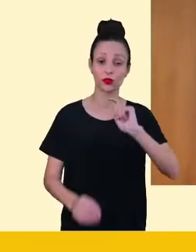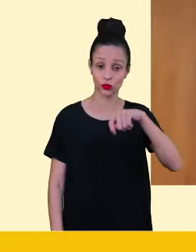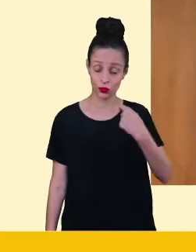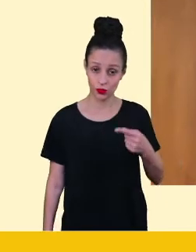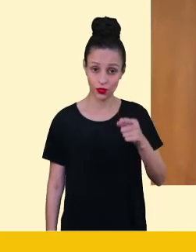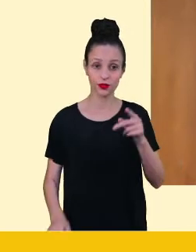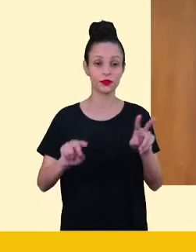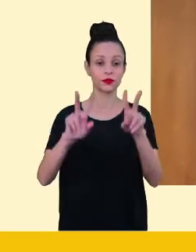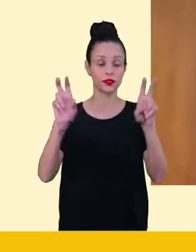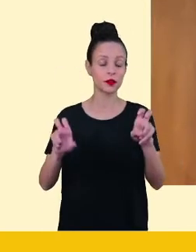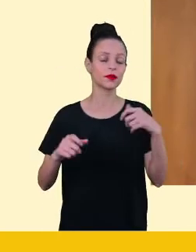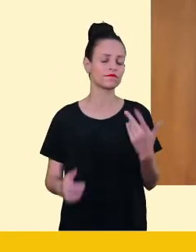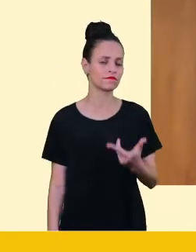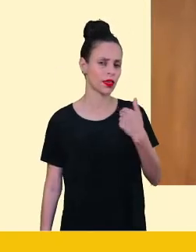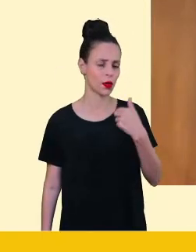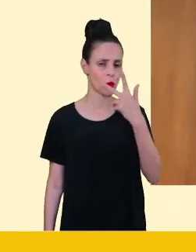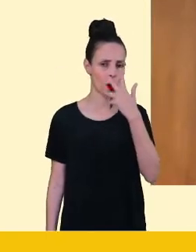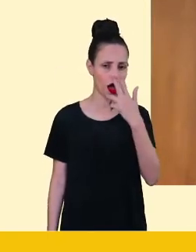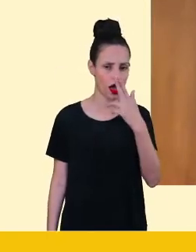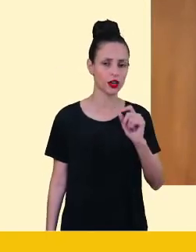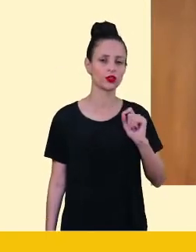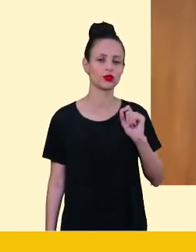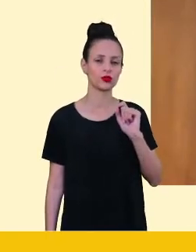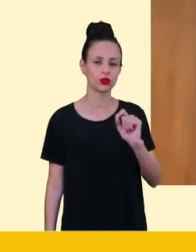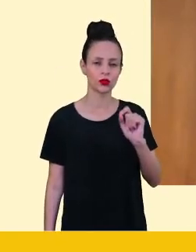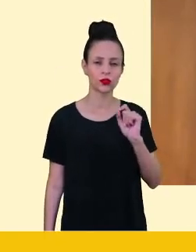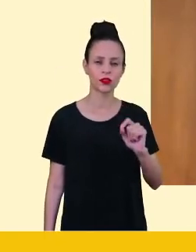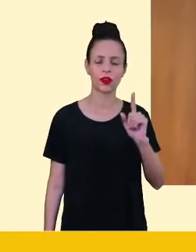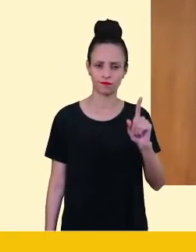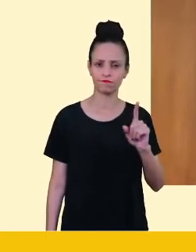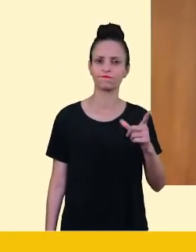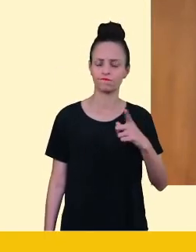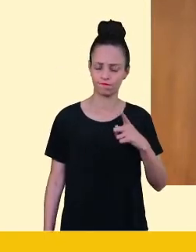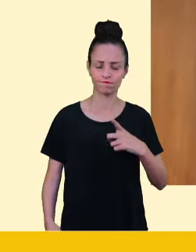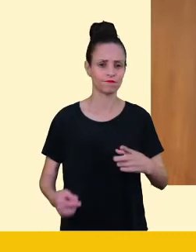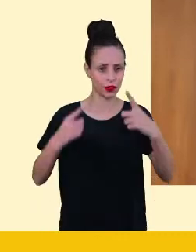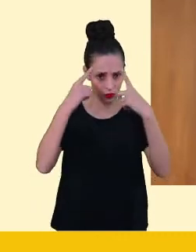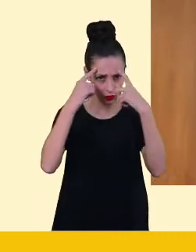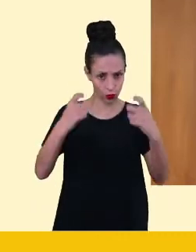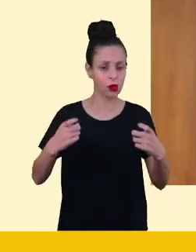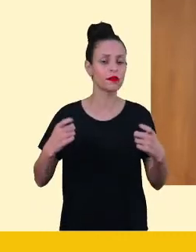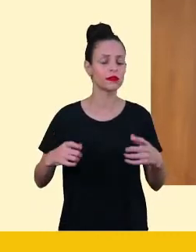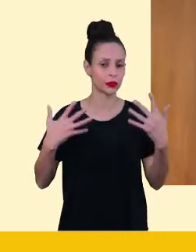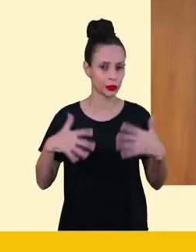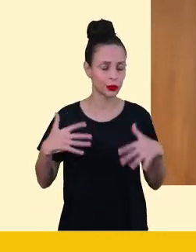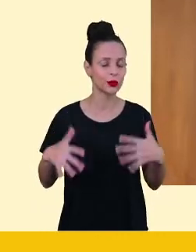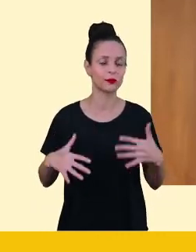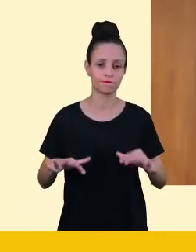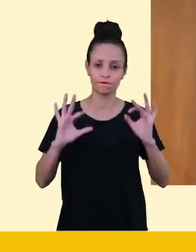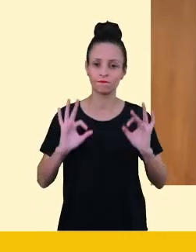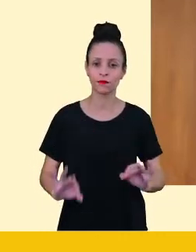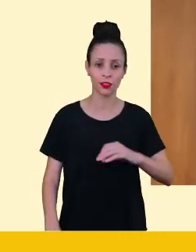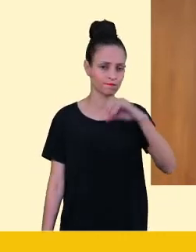uma colocação sobre isso, eu acho que assim, a Green é uma referência de uma violência muito brutal, né? Isso assim, acho que